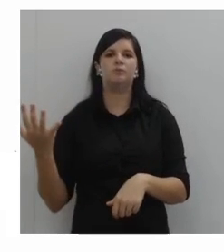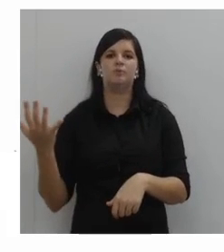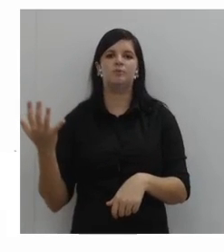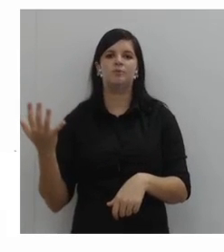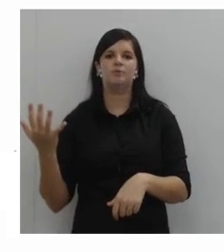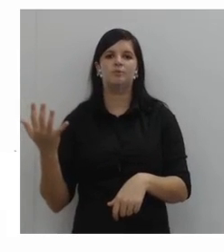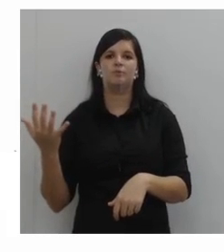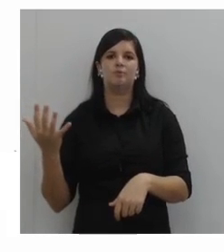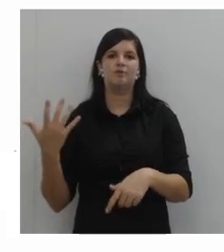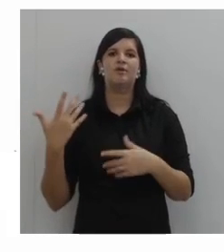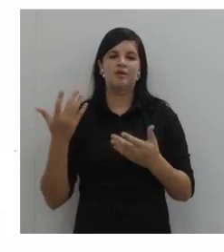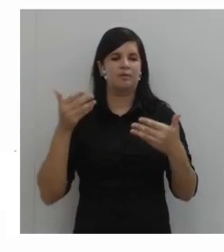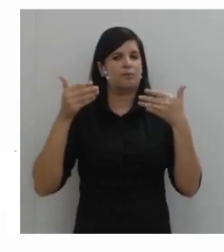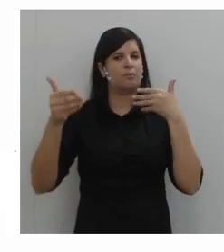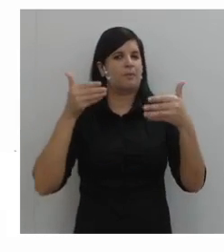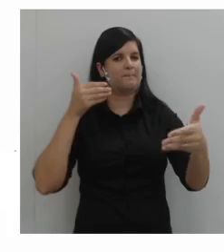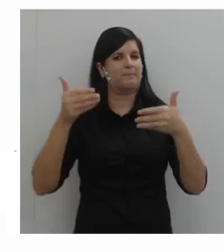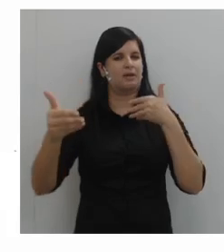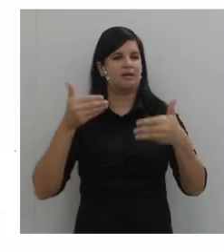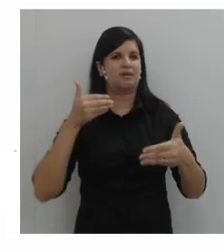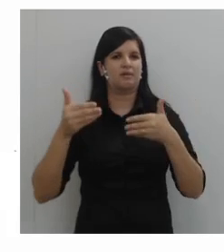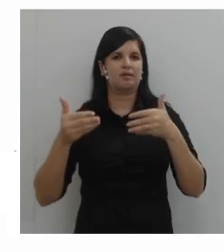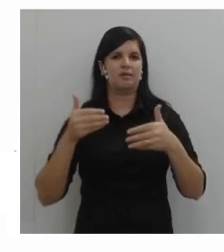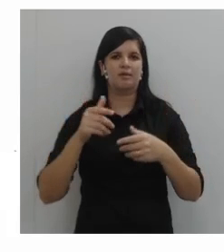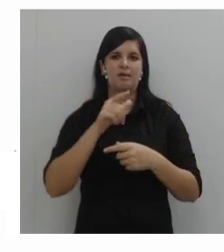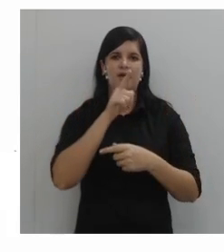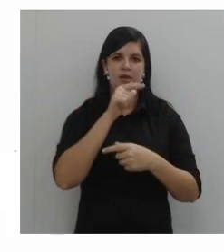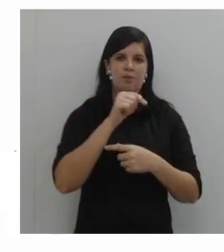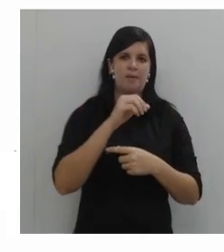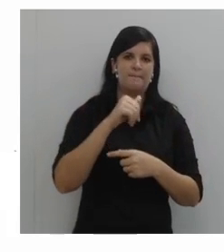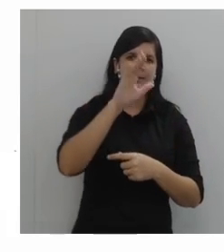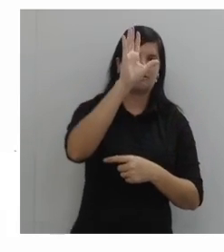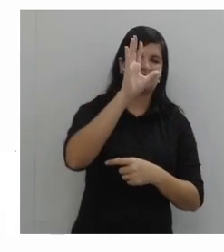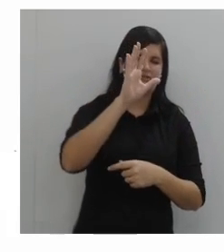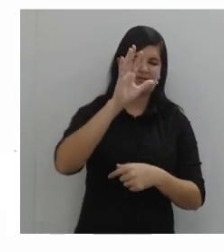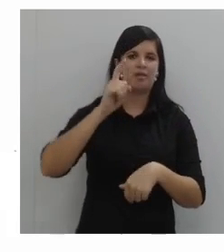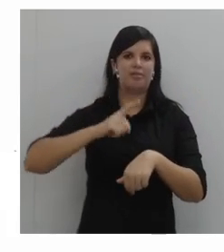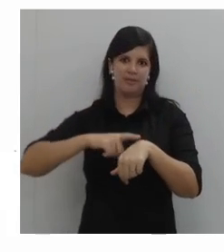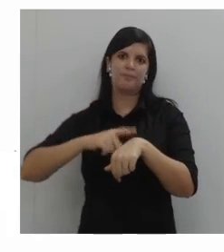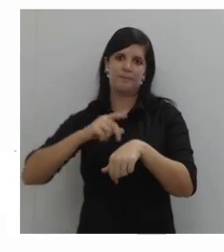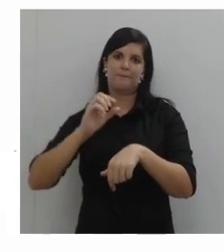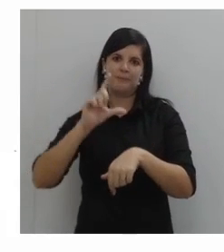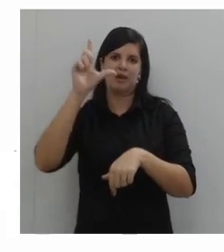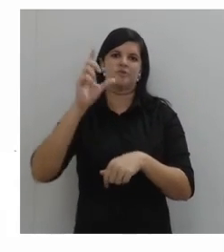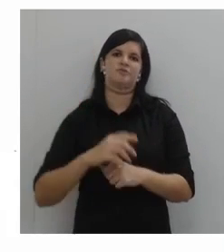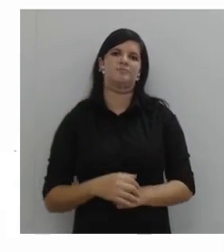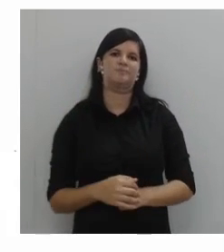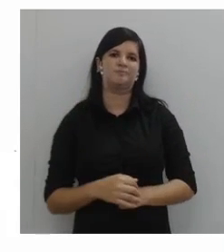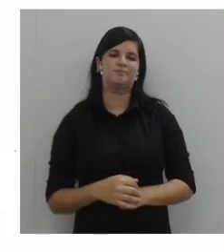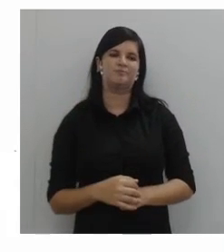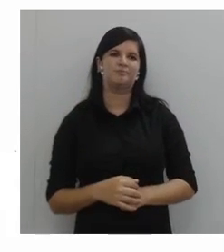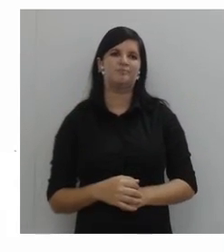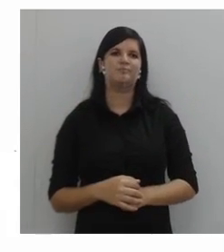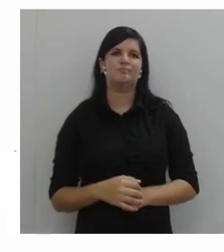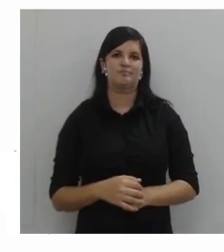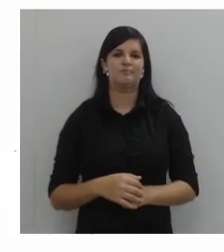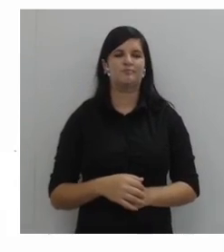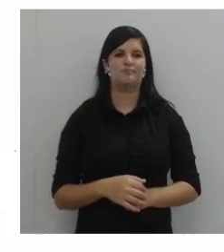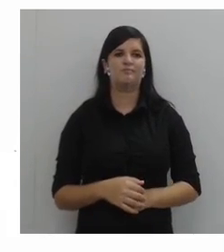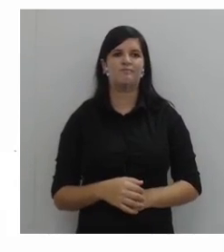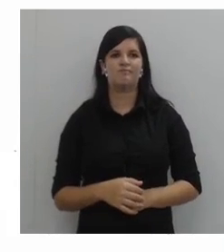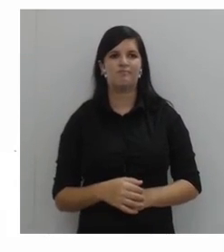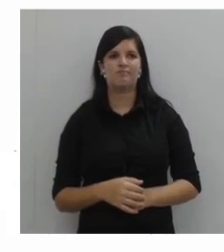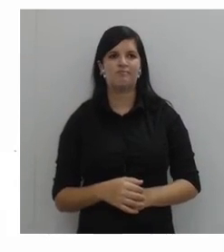tempo? Então, você avalia agora. Se eu tenho mais água, eu preciso de mais tempo. Então, aumentou um, aumentou o outro, diretamente